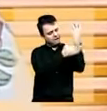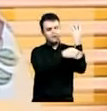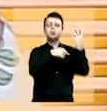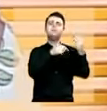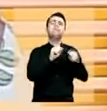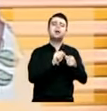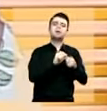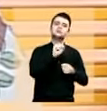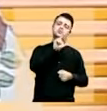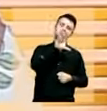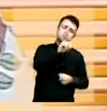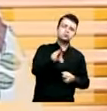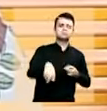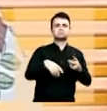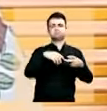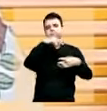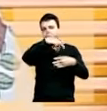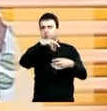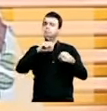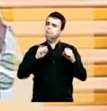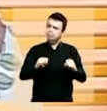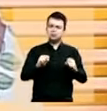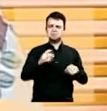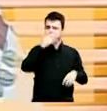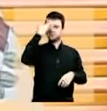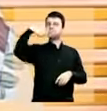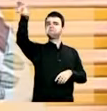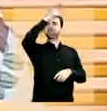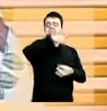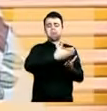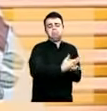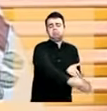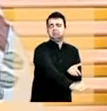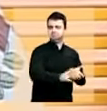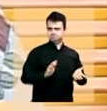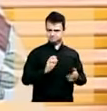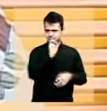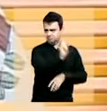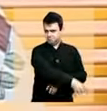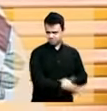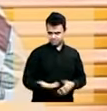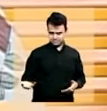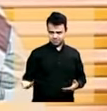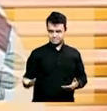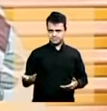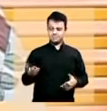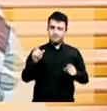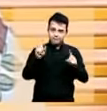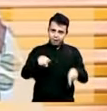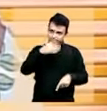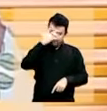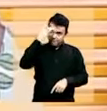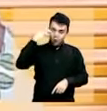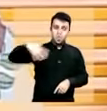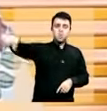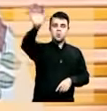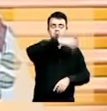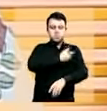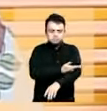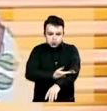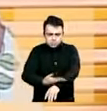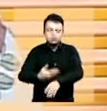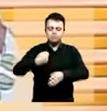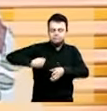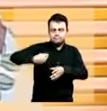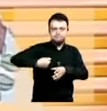chá, e a gente joga fora, né? Então, essa questão do costume de fazer